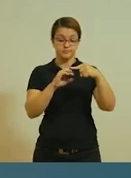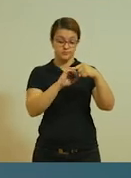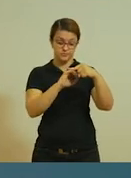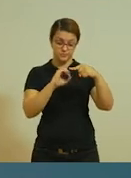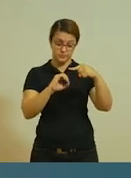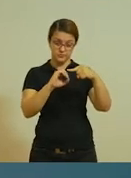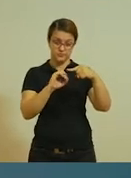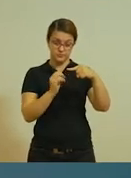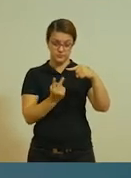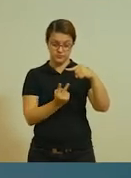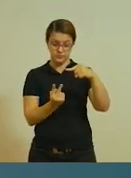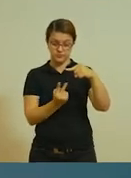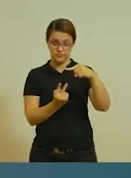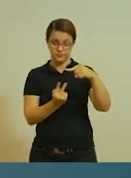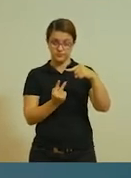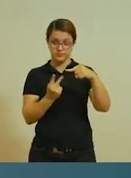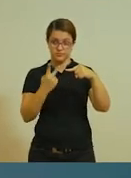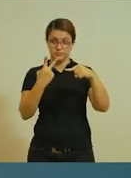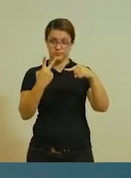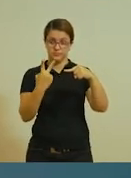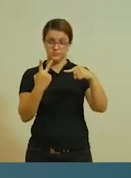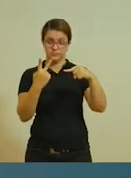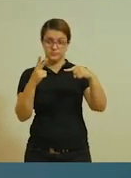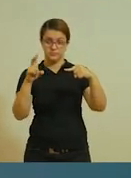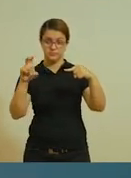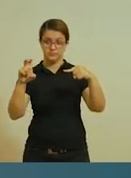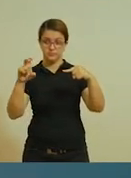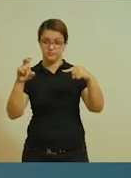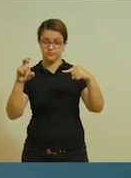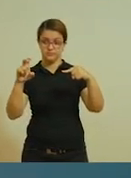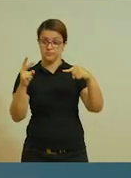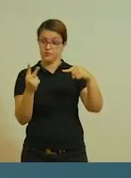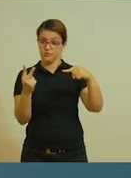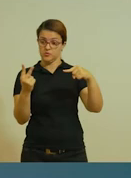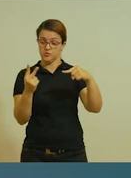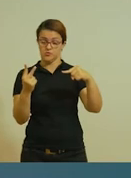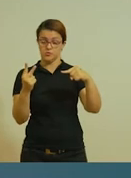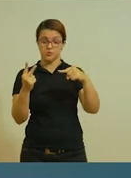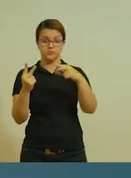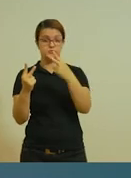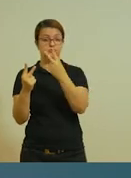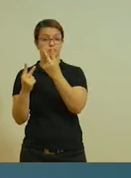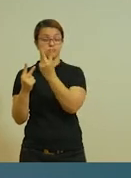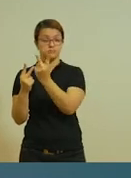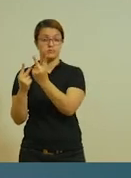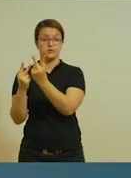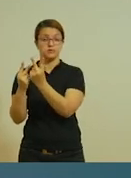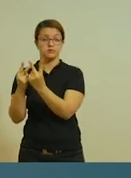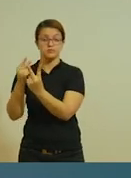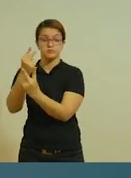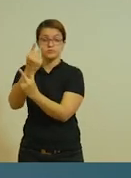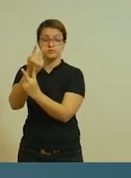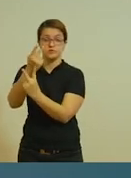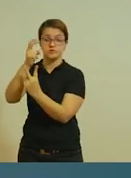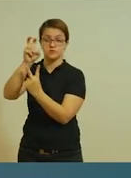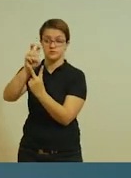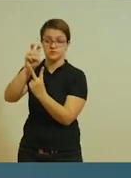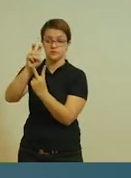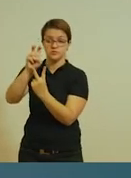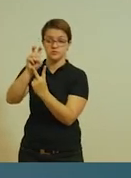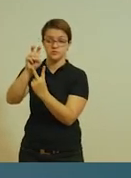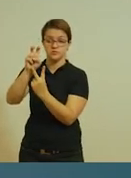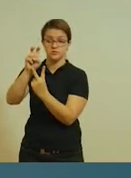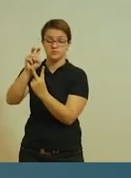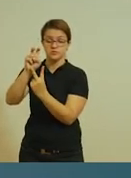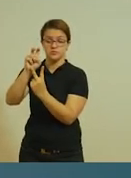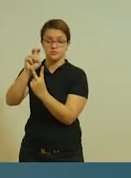dois zeros. Então, uma casa, duas casas. Lembrando que o número decimal é depois da